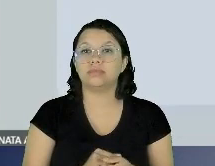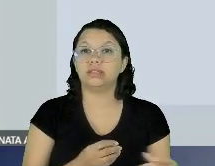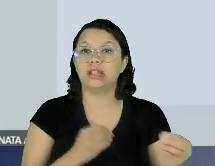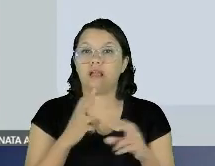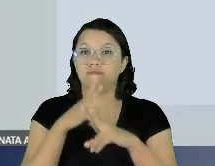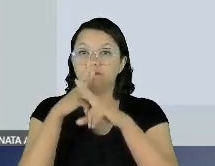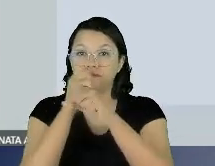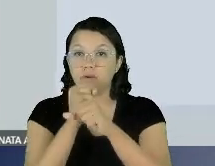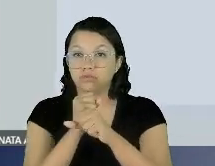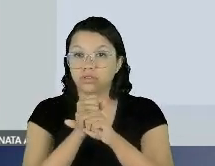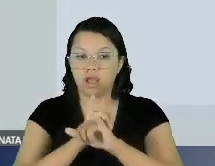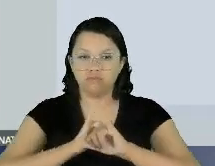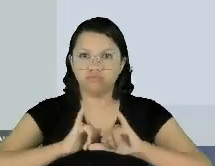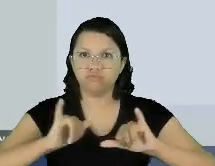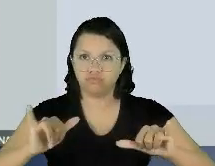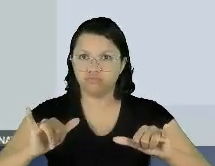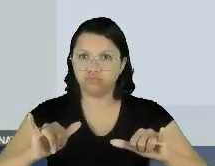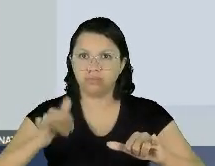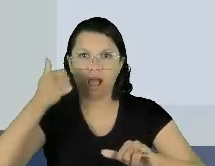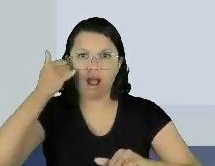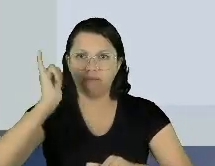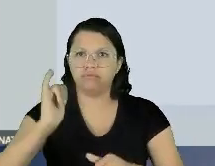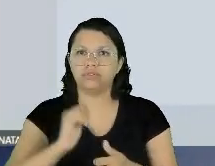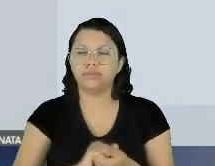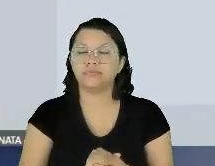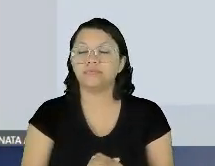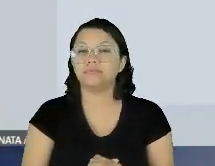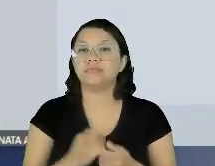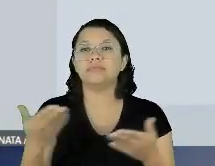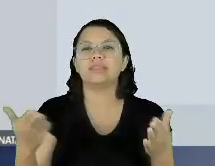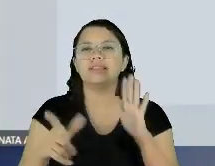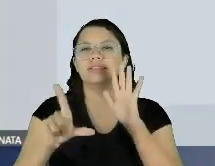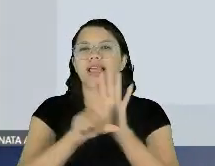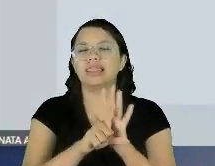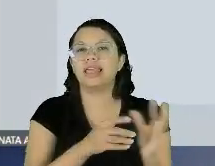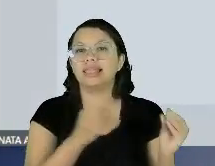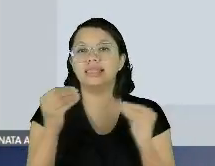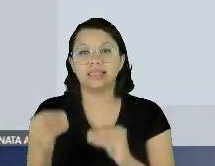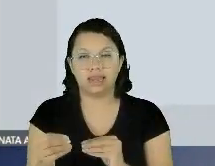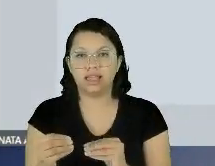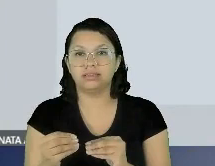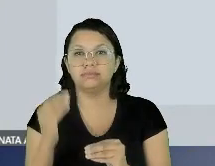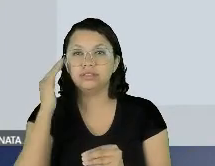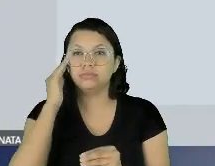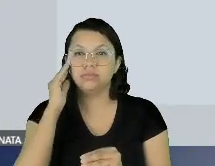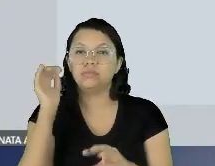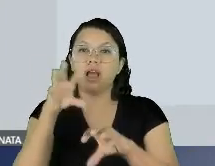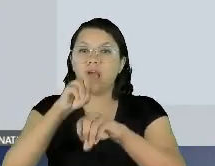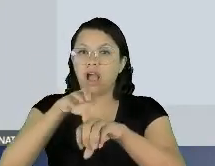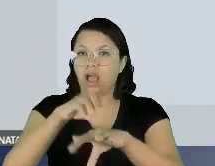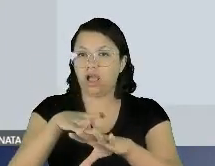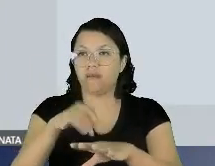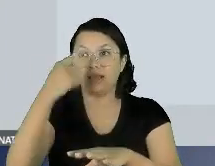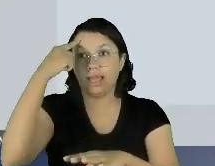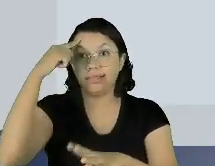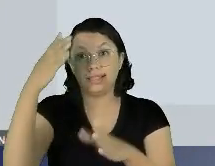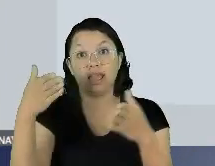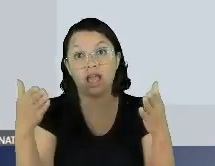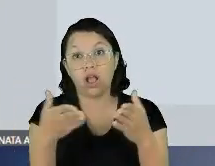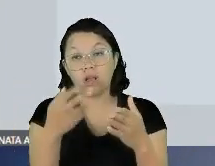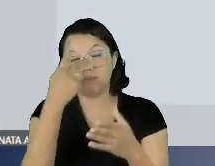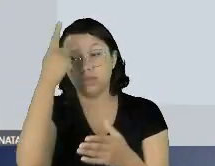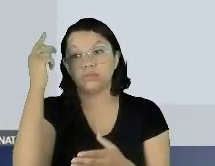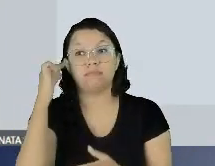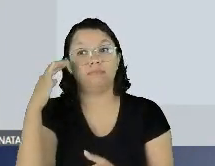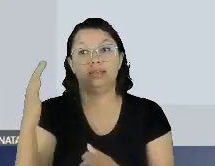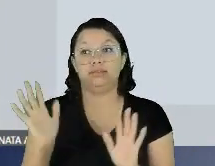A LIS, obviamente, traz um caráter educacional. A ideia é que a pessoa agora pare e pense,